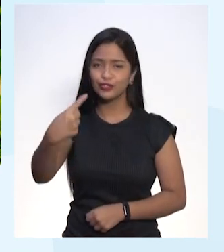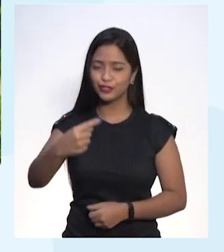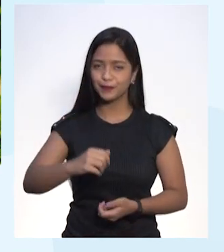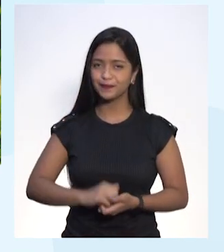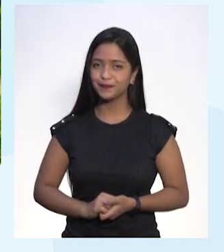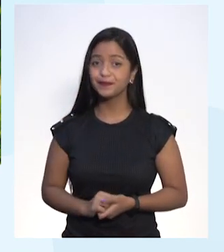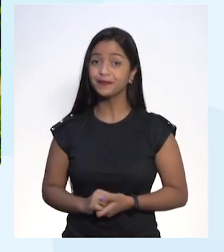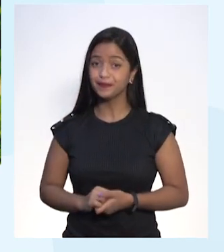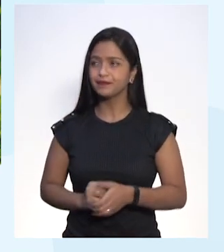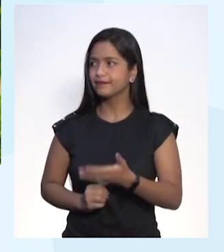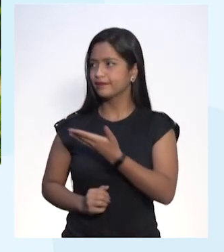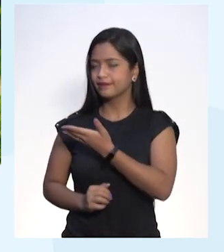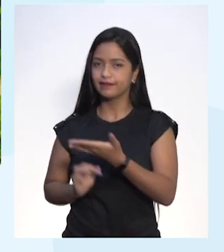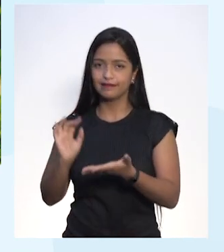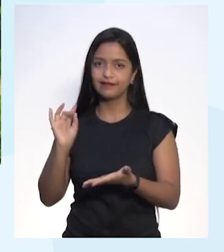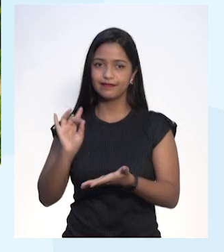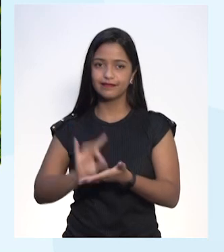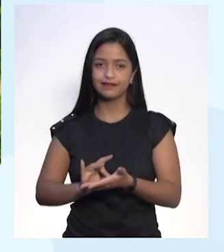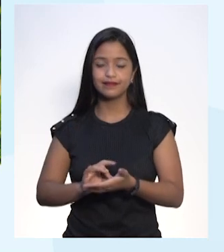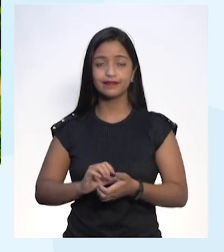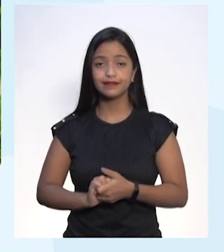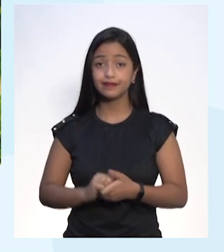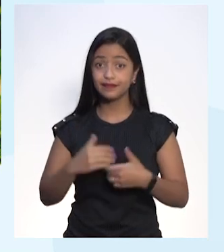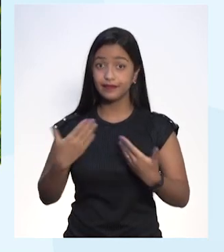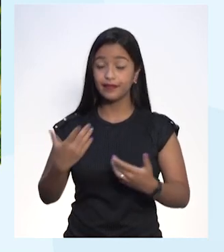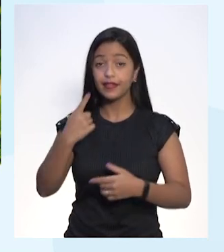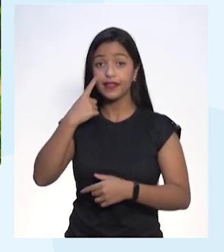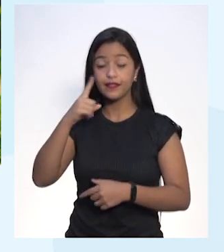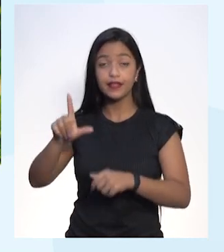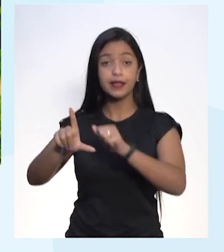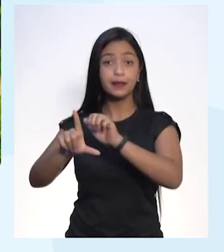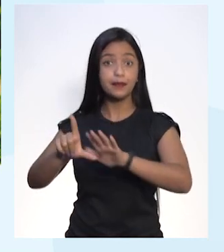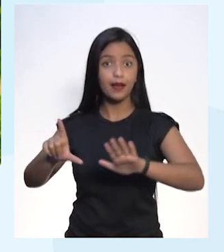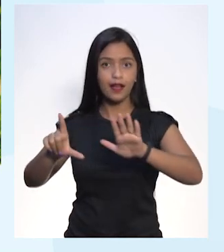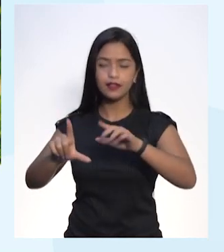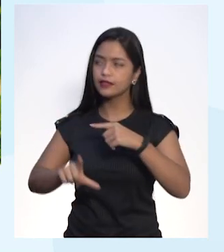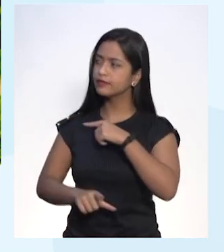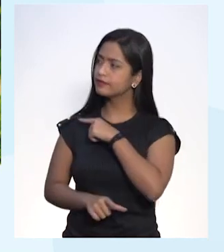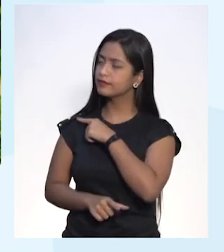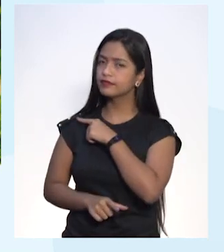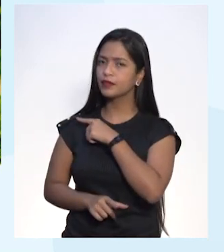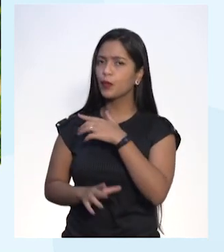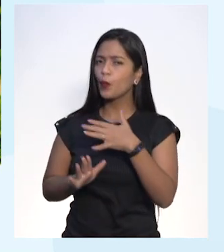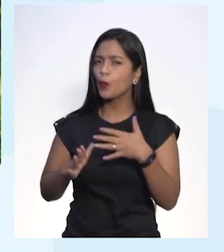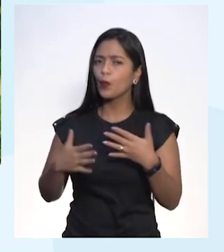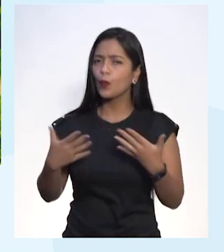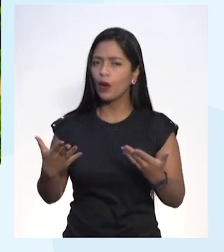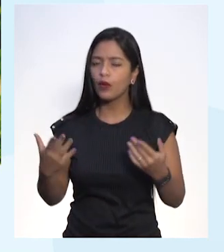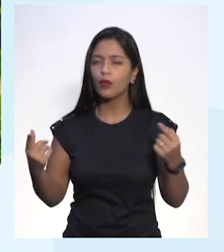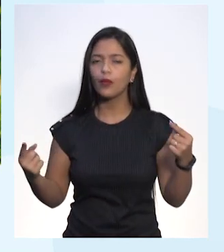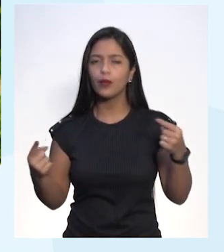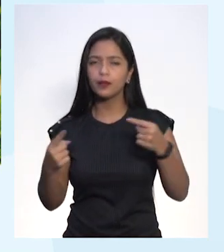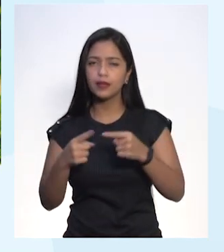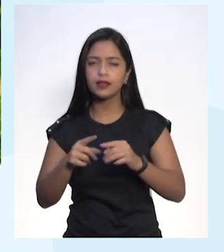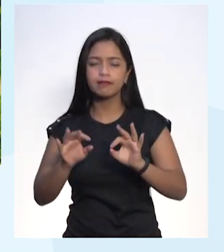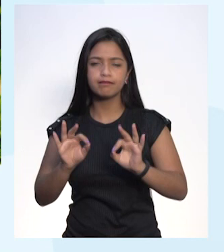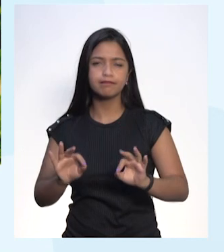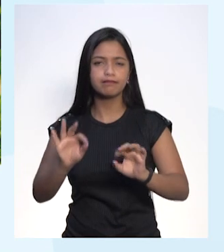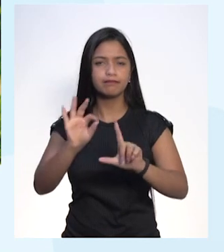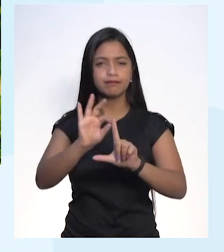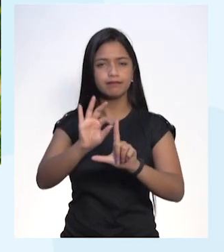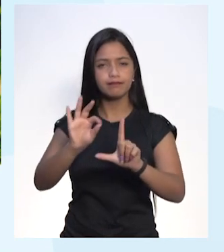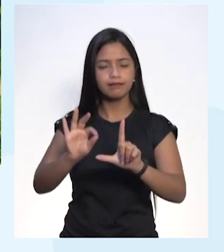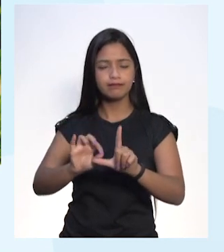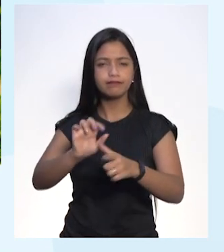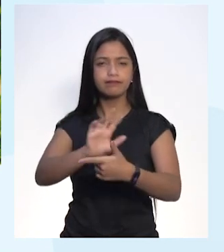é fato, tudo bem? Qual ou quais figuras abaixo podemos associar a definição de polígono? Aí temos